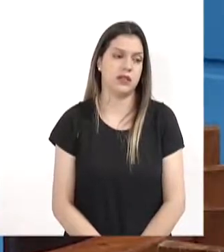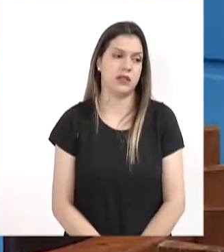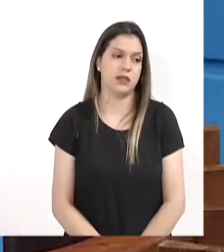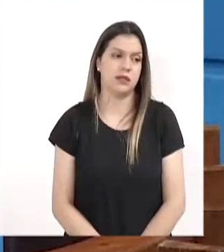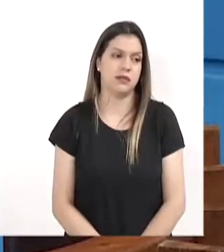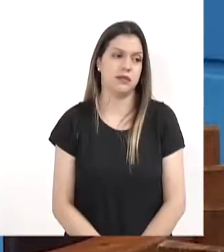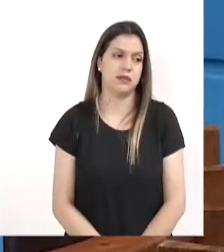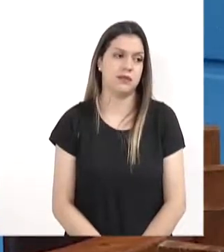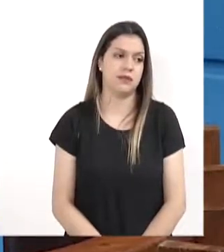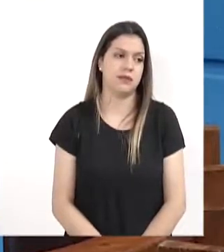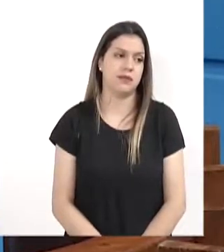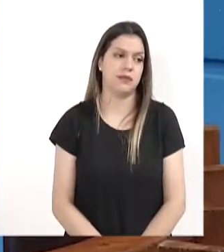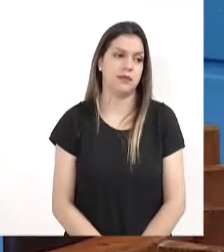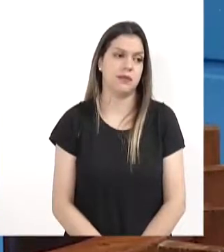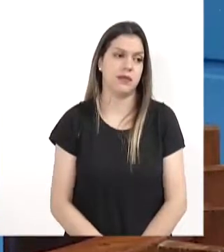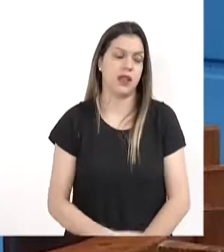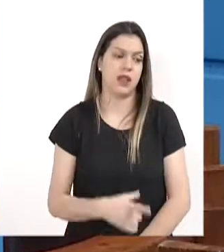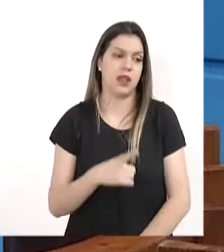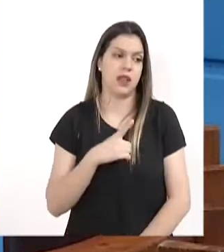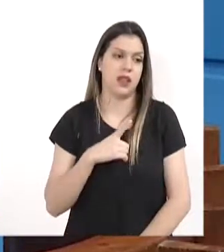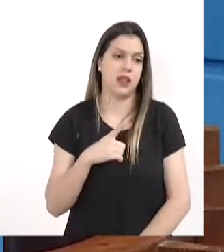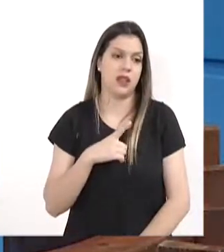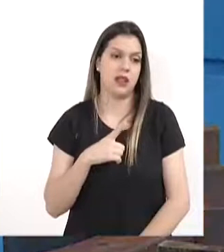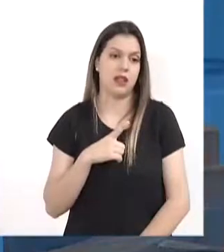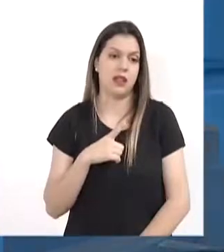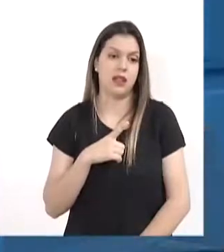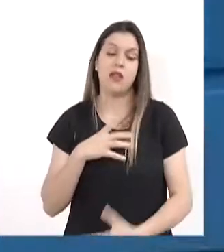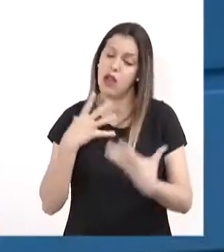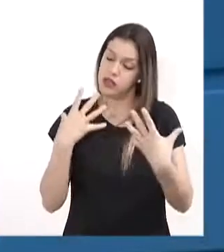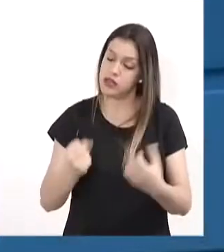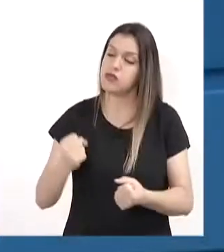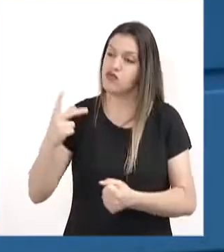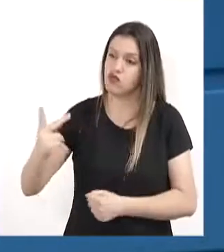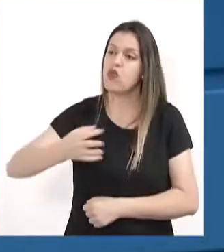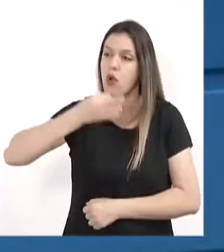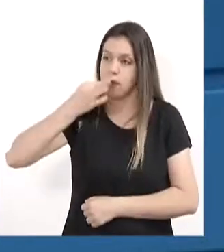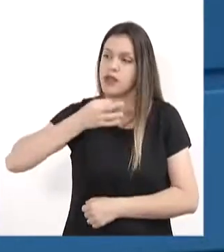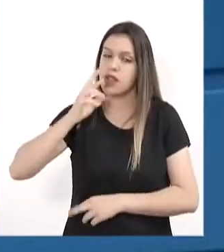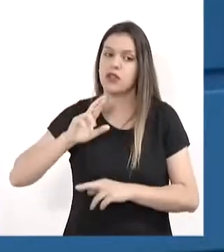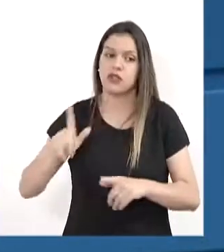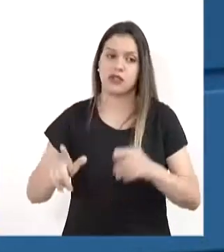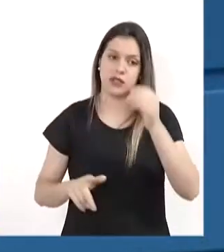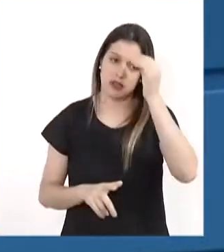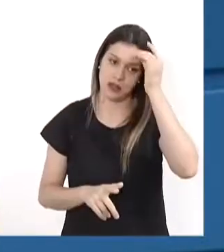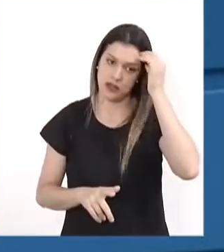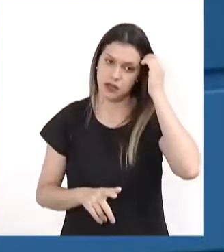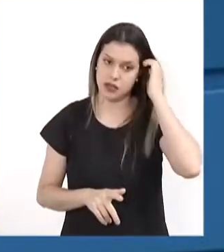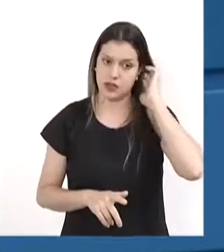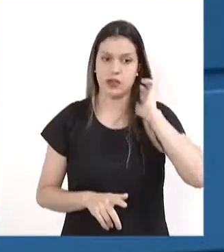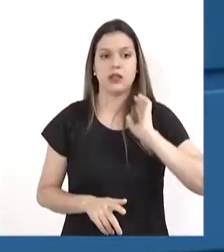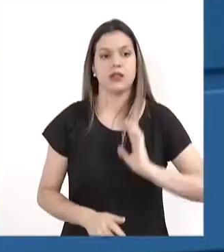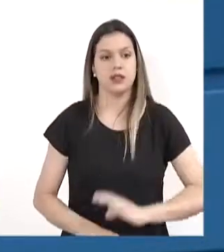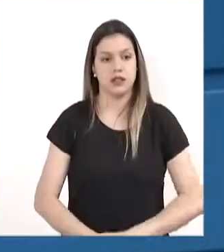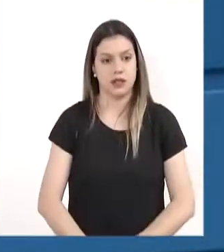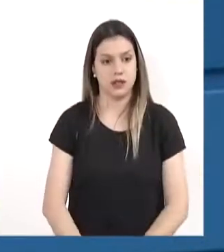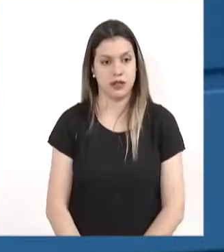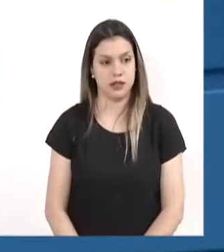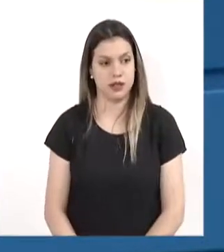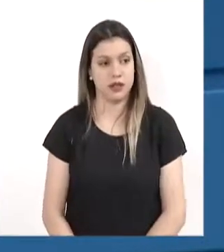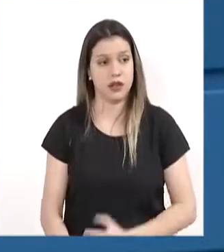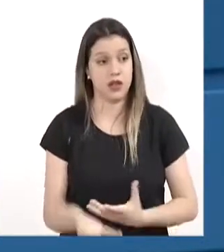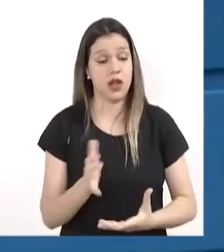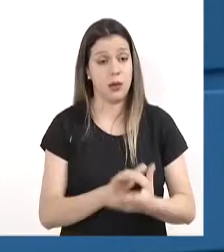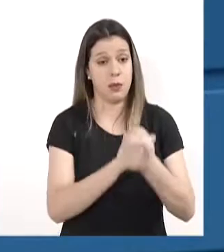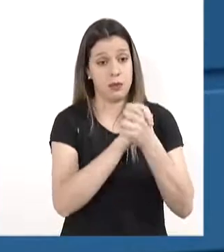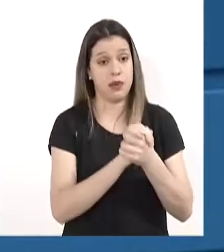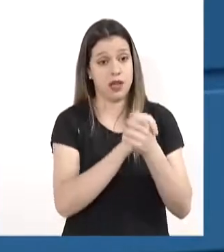traz poder para a democracia. Concedo à parte ao deputado Gerson Claro. Deputado, eu quero parabenizá-lo parcialmente,